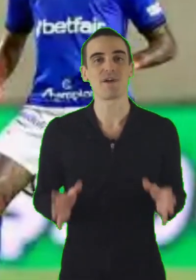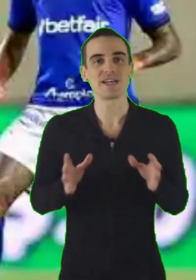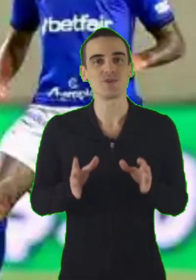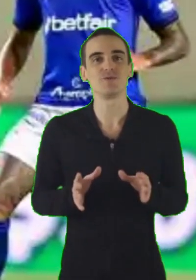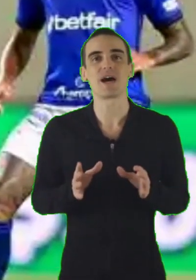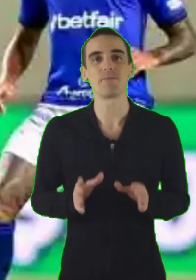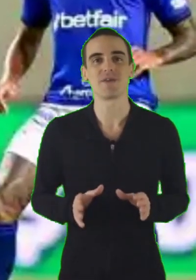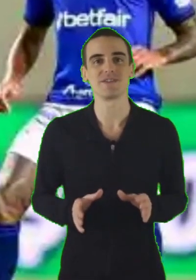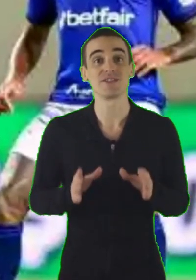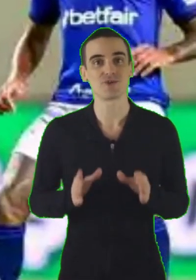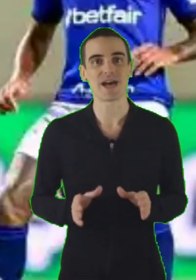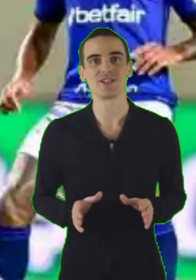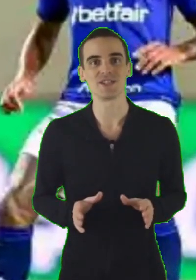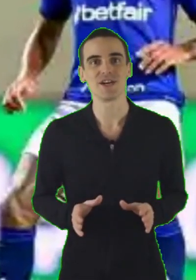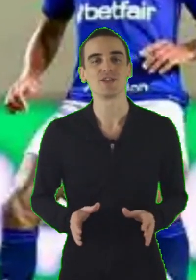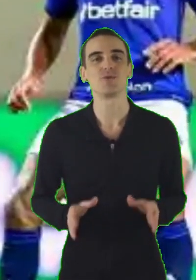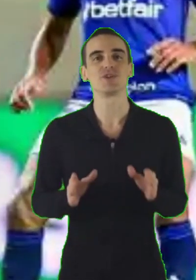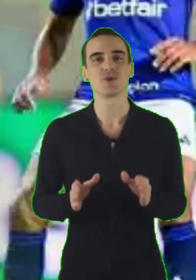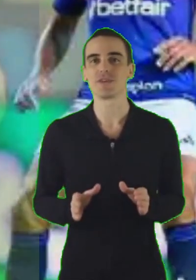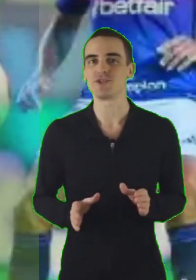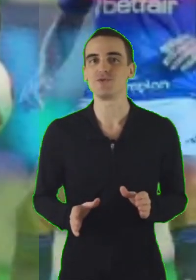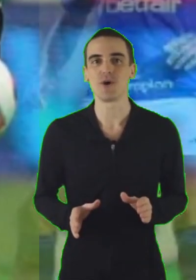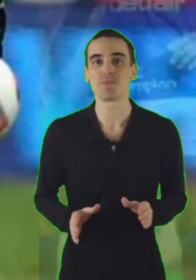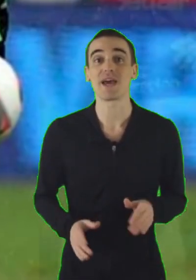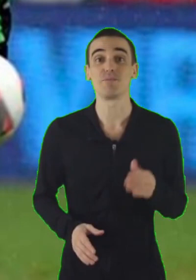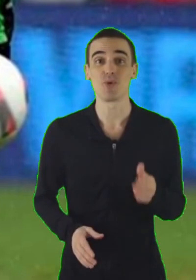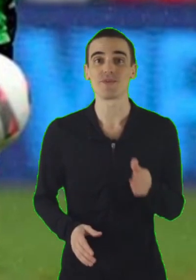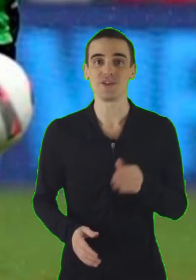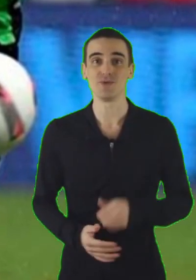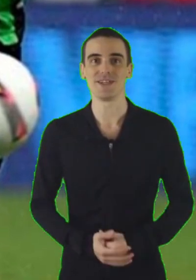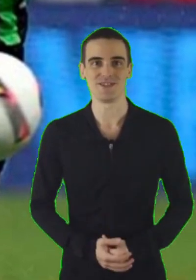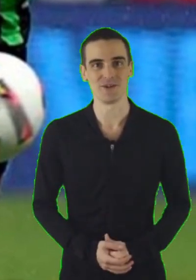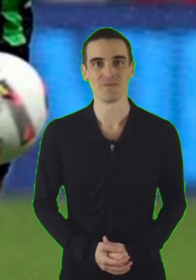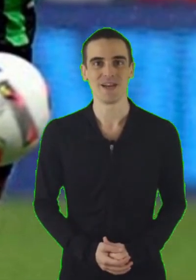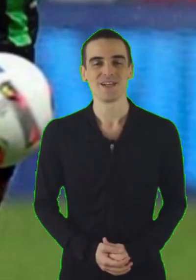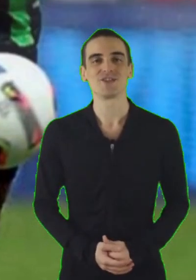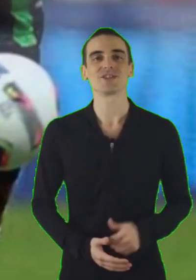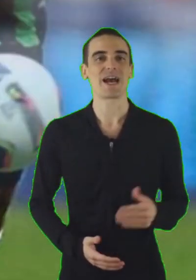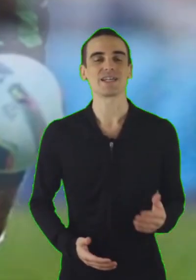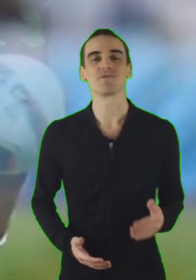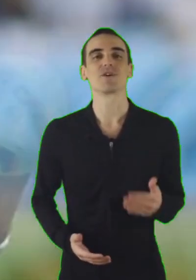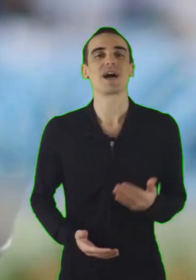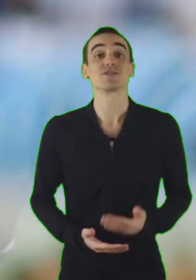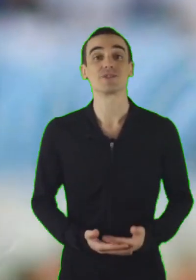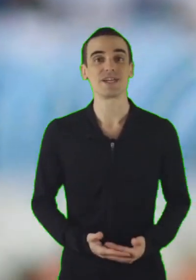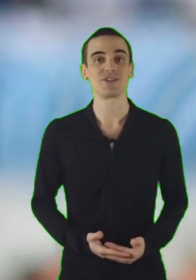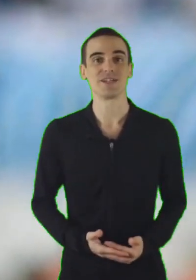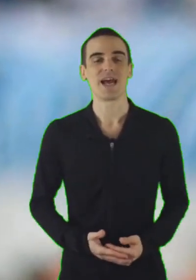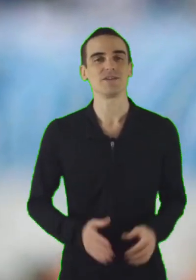nunca, explorar a velocidade dos pontas e dos dois laterais que têm estilo de jogo ofensivo. Mas esse cenário durou 7